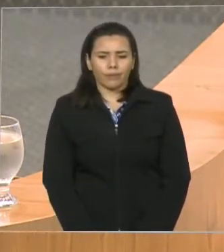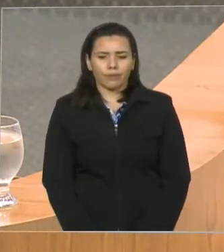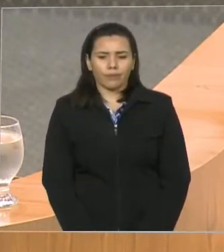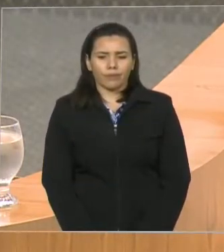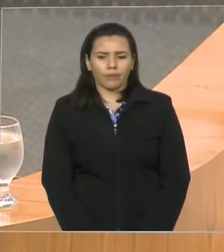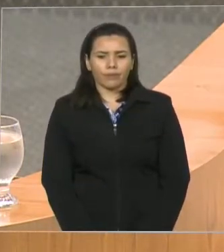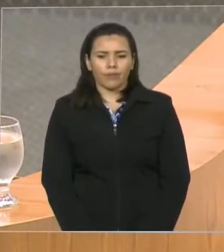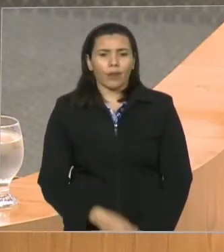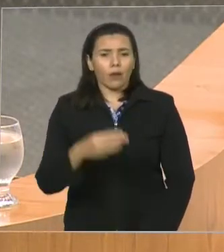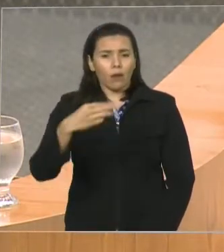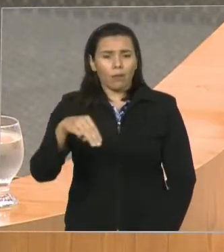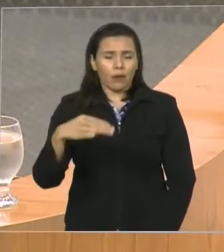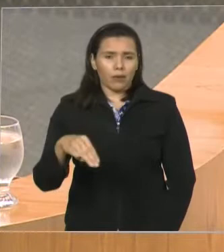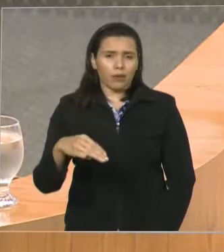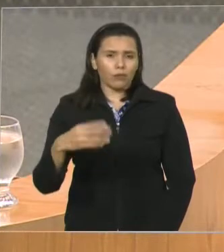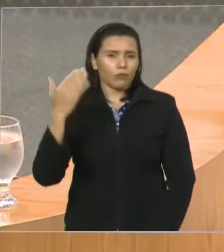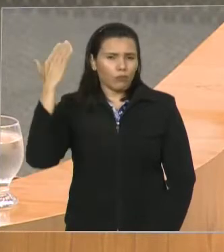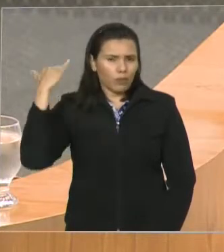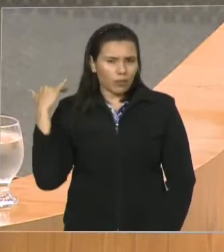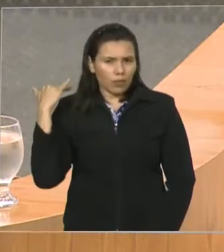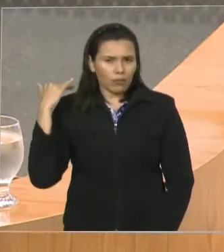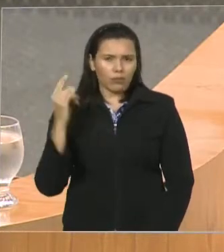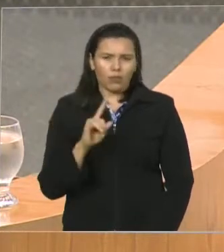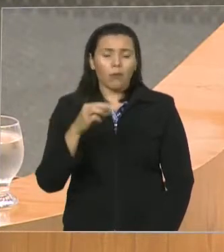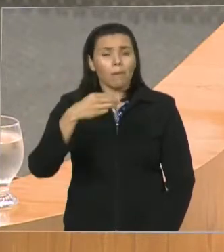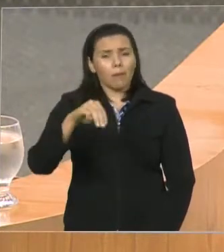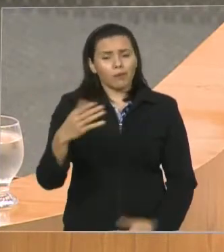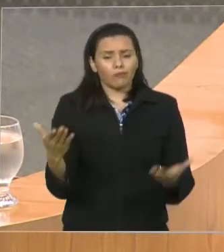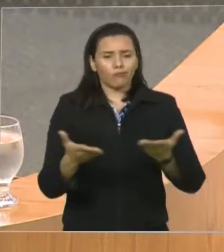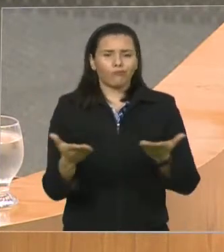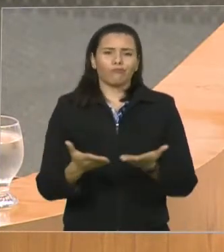pretérito, mas também do presente.